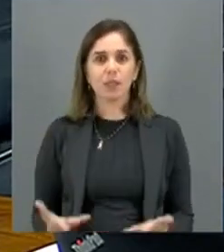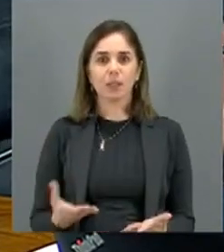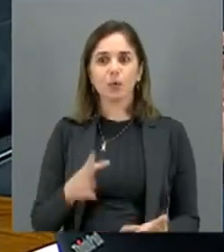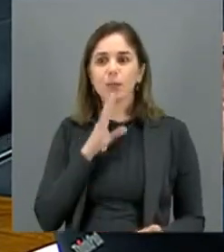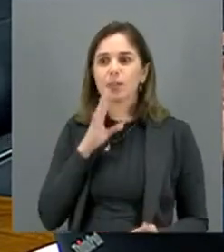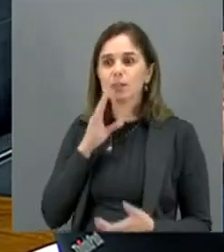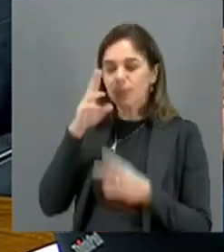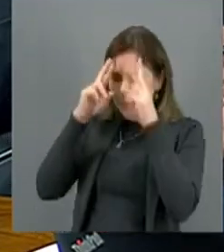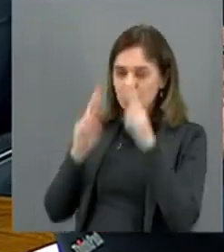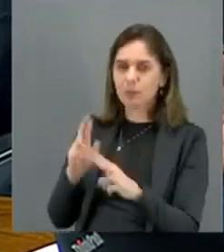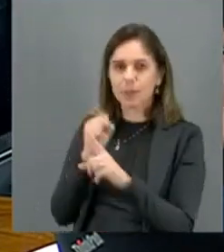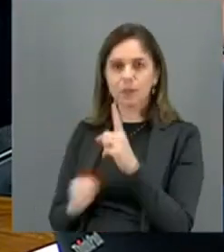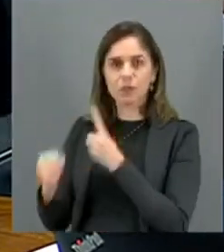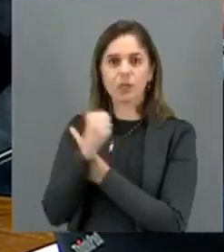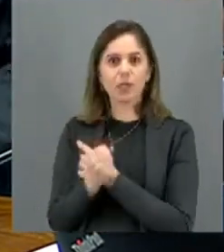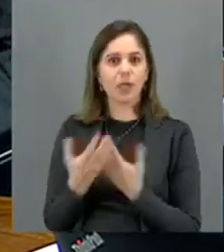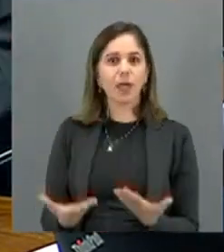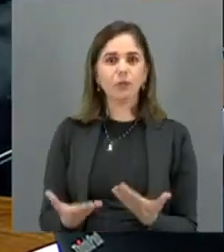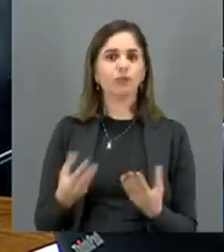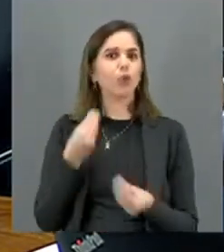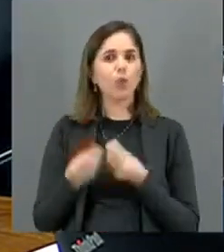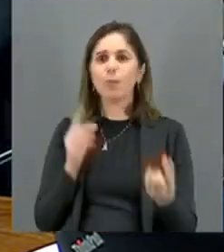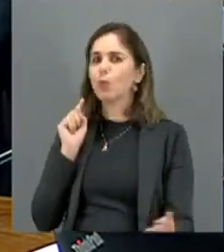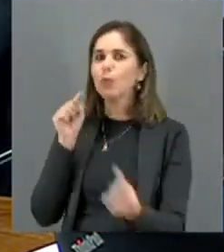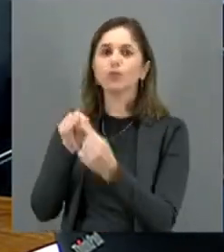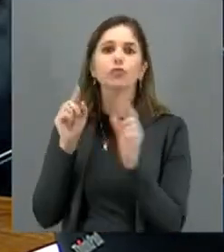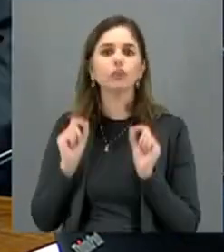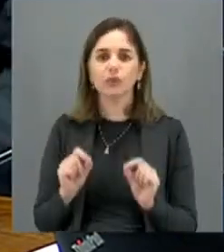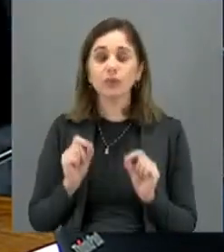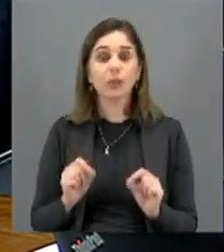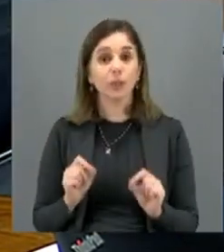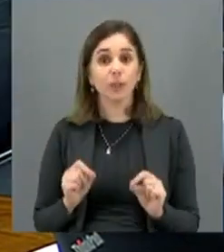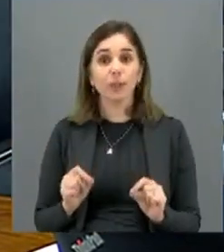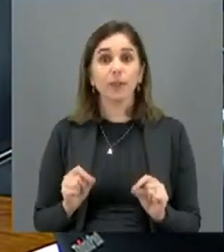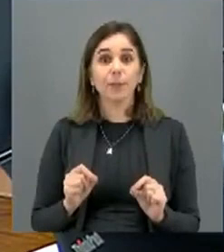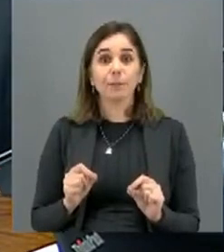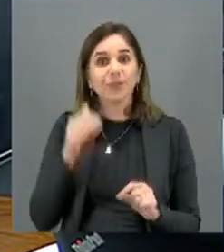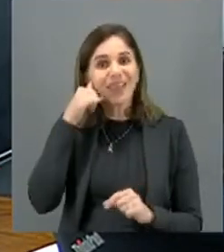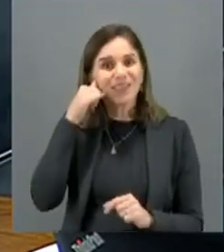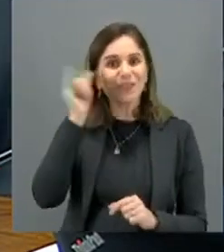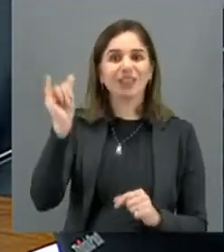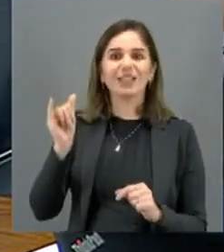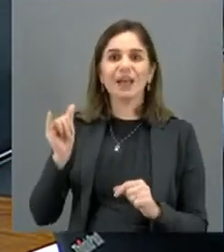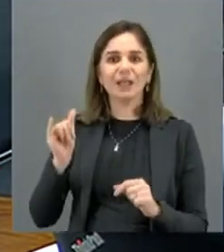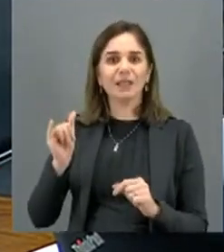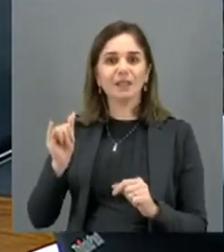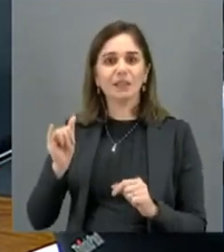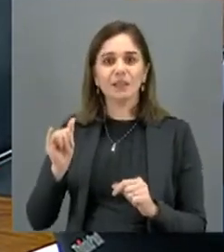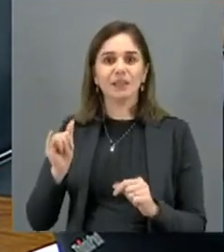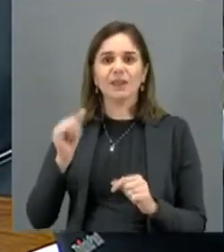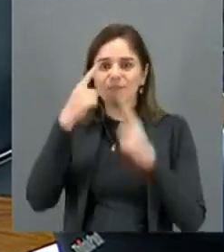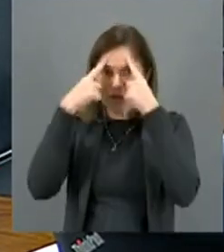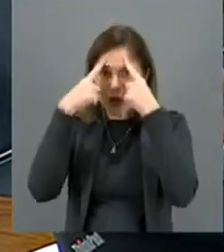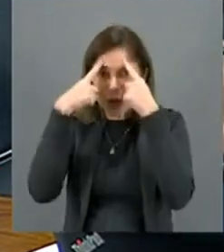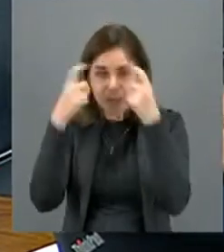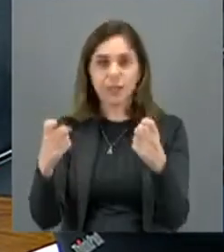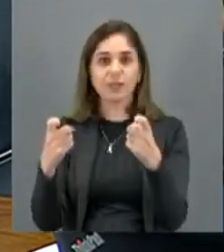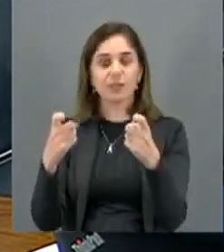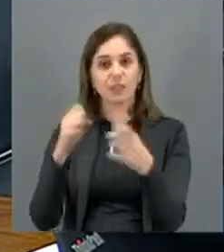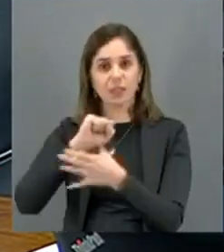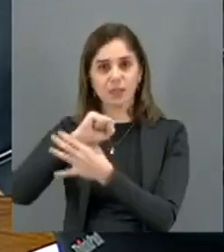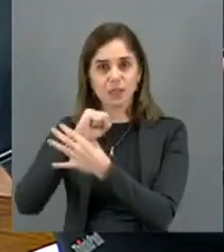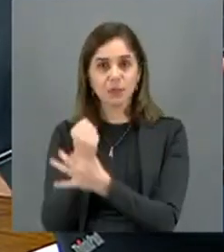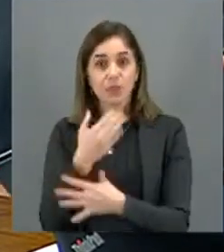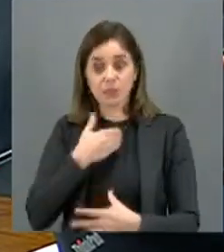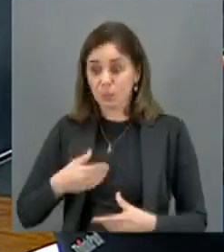questão objetiva: a explosão da violência, da insegurança pública no nosso país. E aí